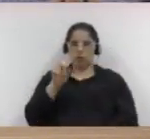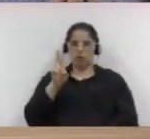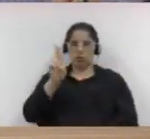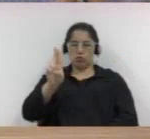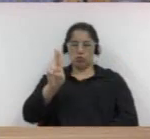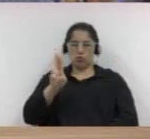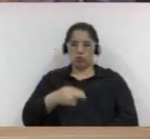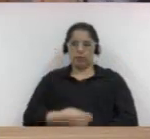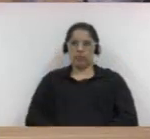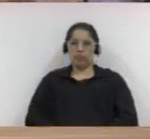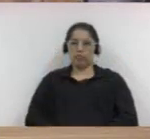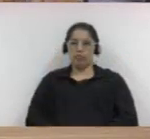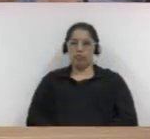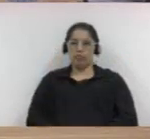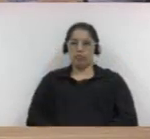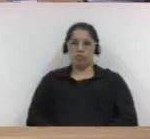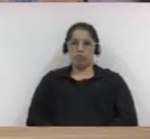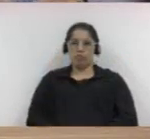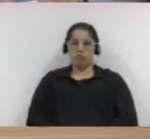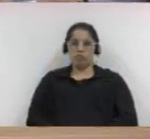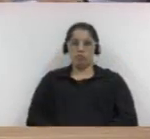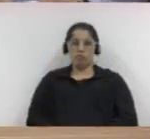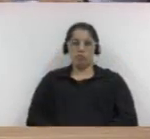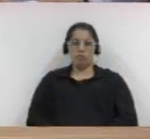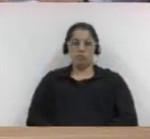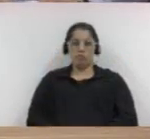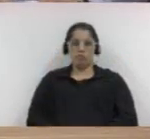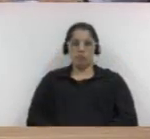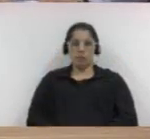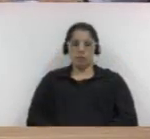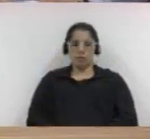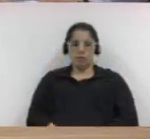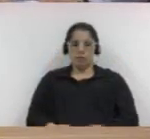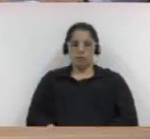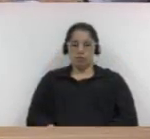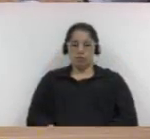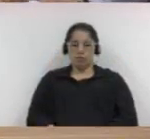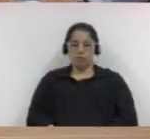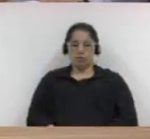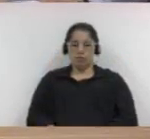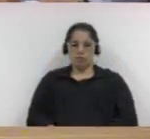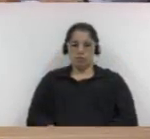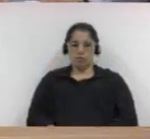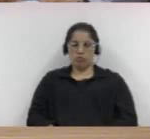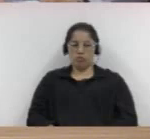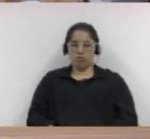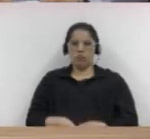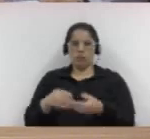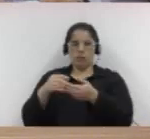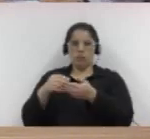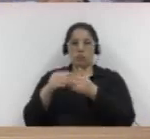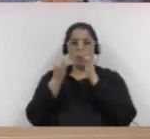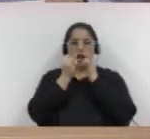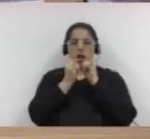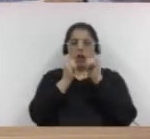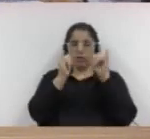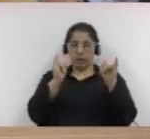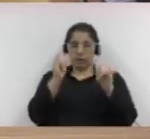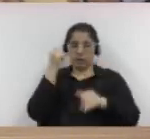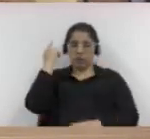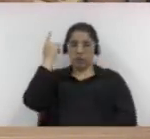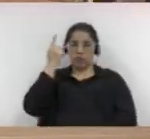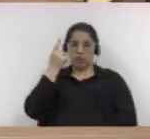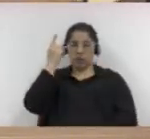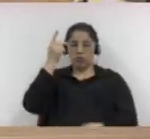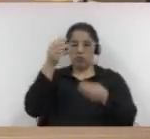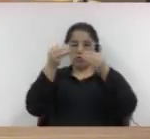Junegão. A mesa recebe a emenda modificativa ao projeto de lei número 181 e comunica aos senhores